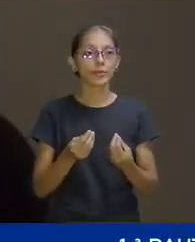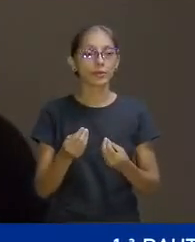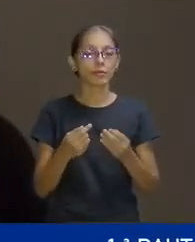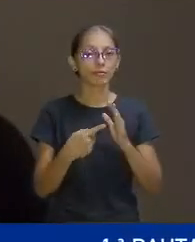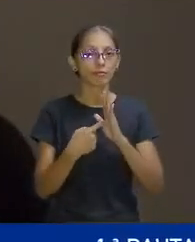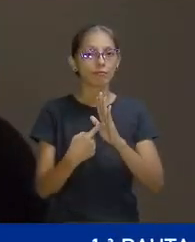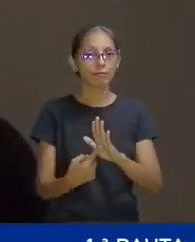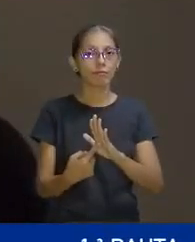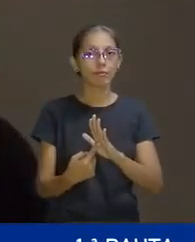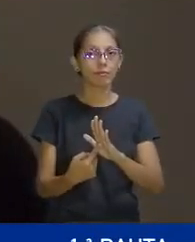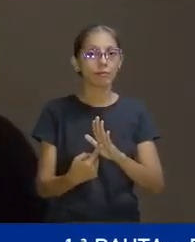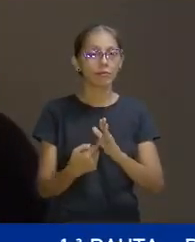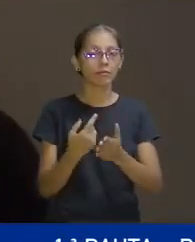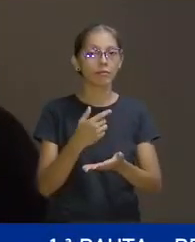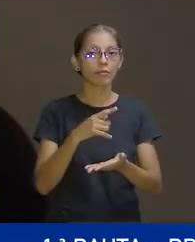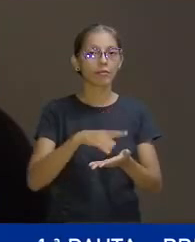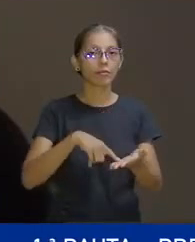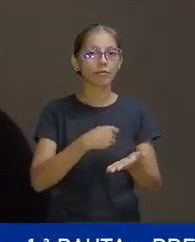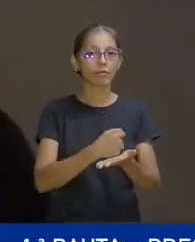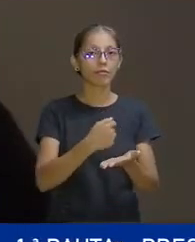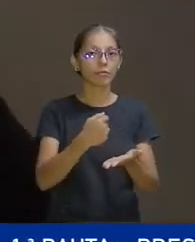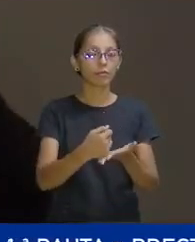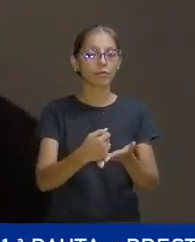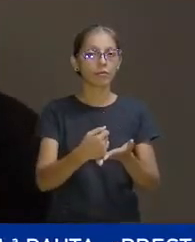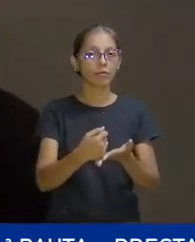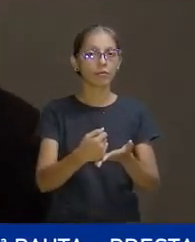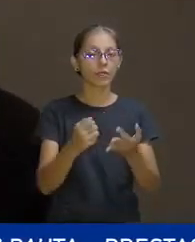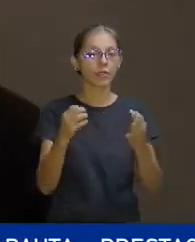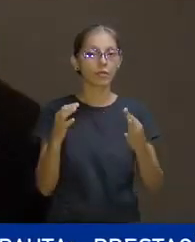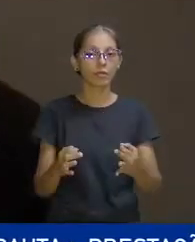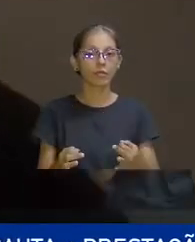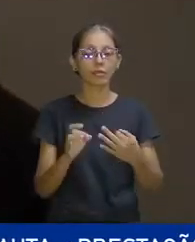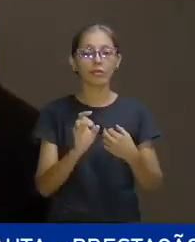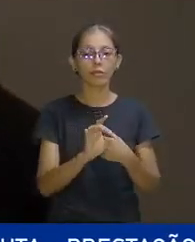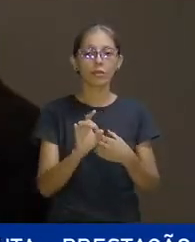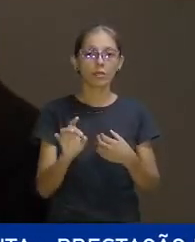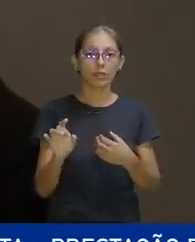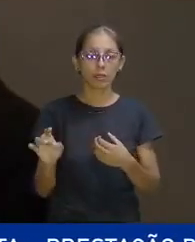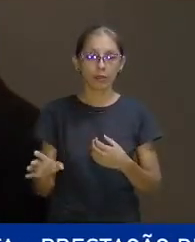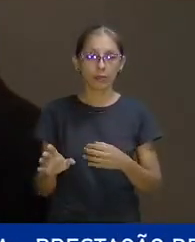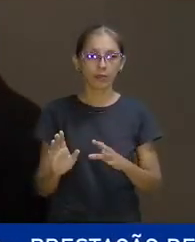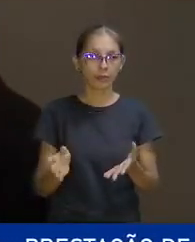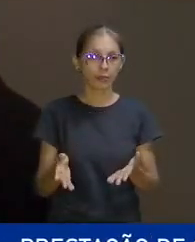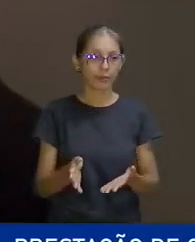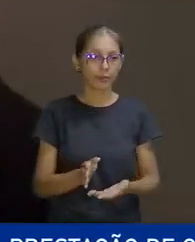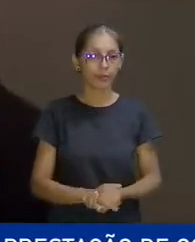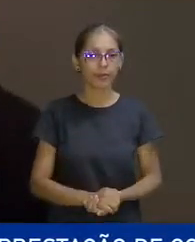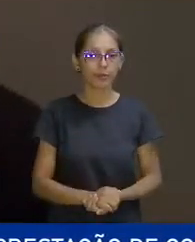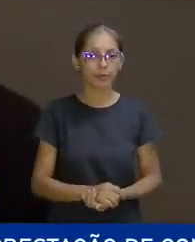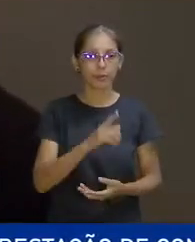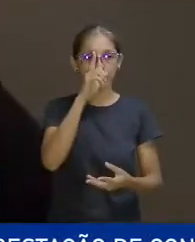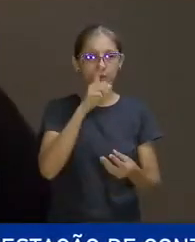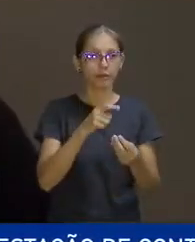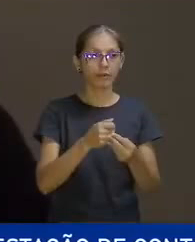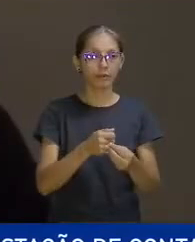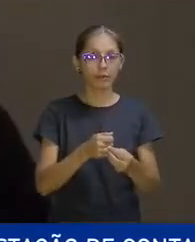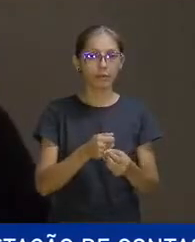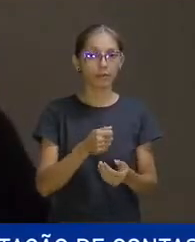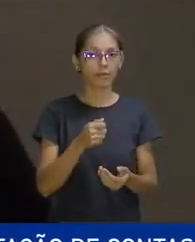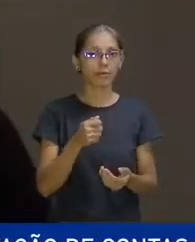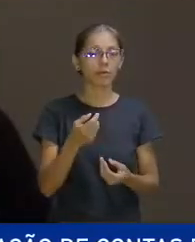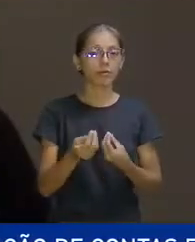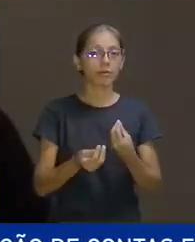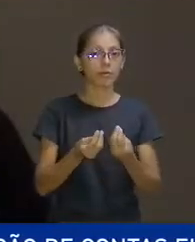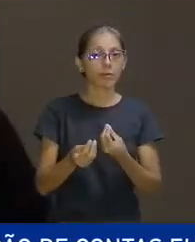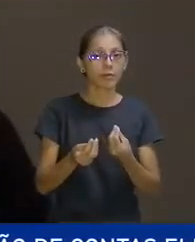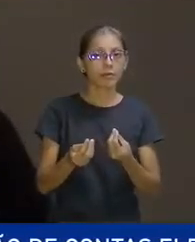por meio de provas documentais da regularidade de cada uma dessas despesas. Então, a decisão recorrida, excelências,